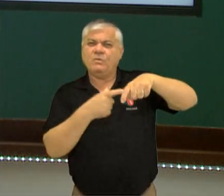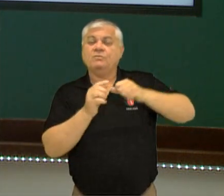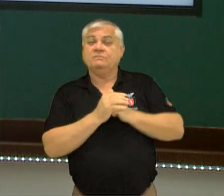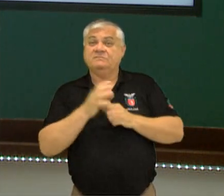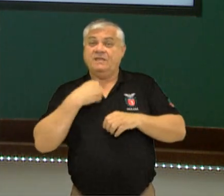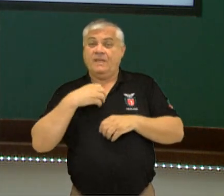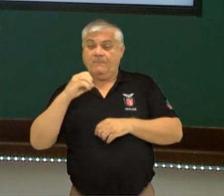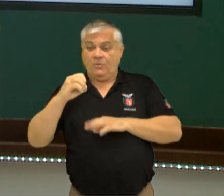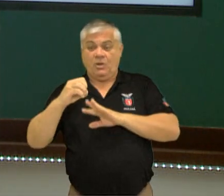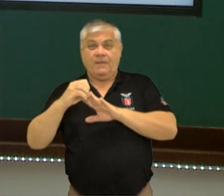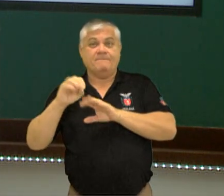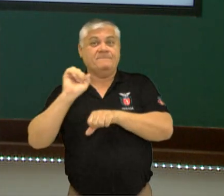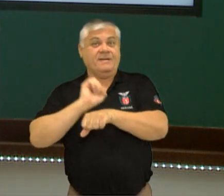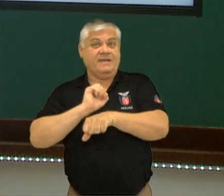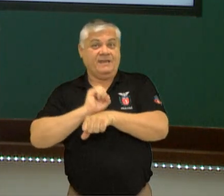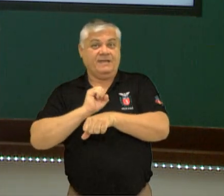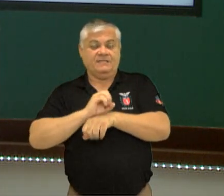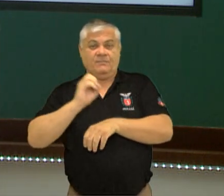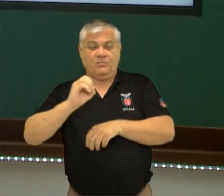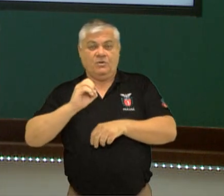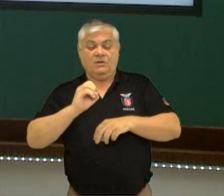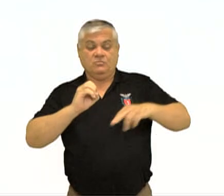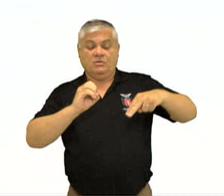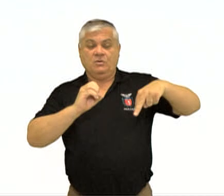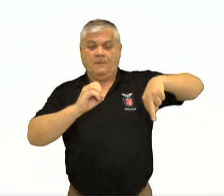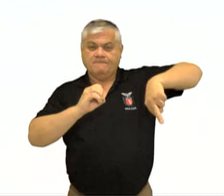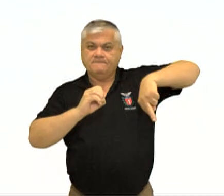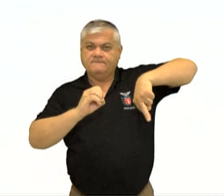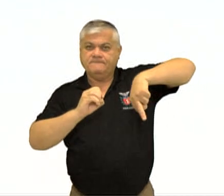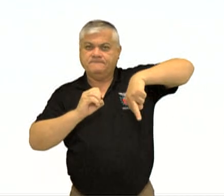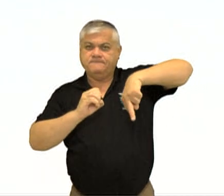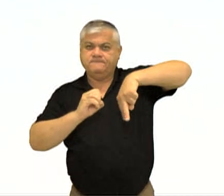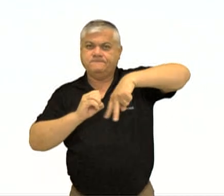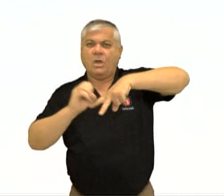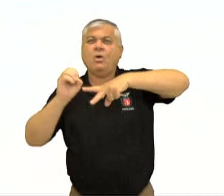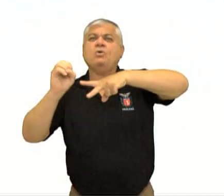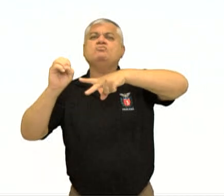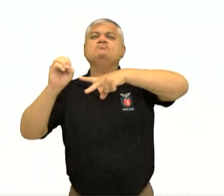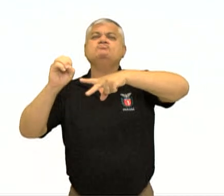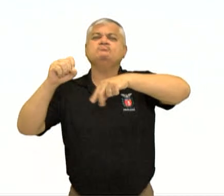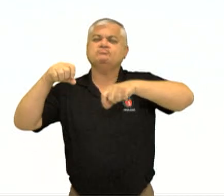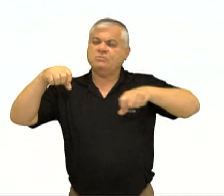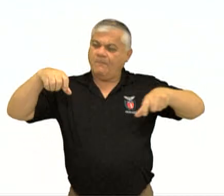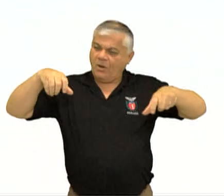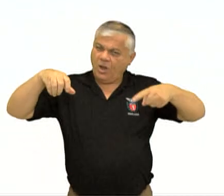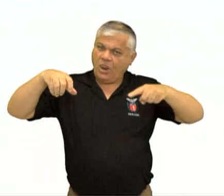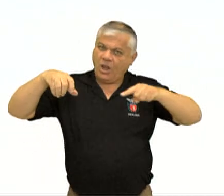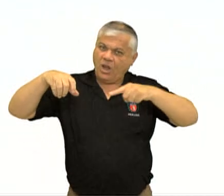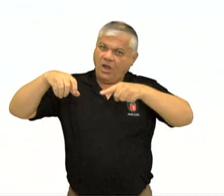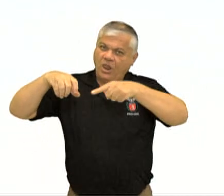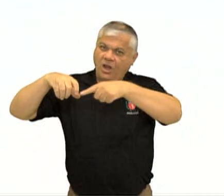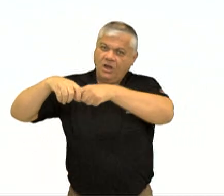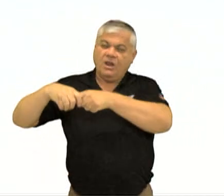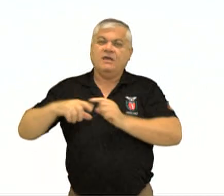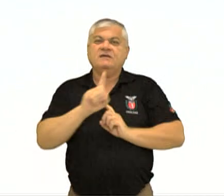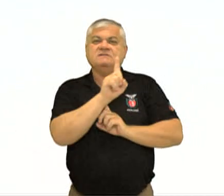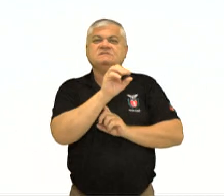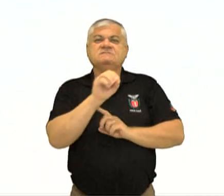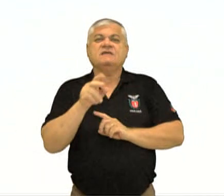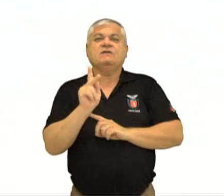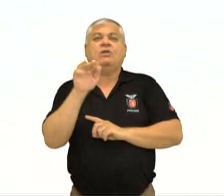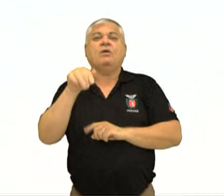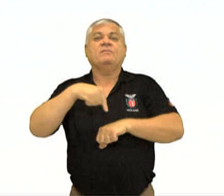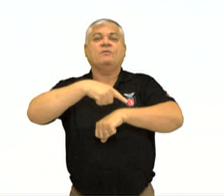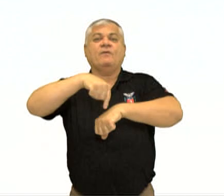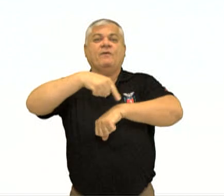bola parada naquele momento e o cara vai lá meter-lhe o pé, como se diz, atingir a velocidade lá de 100 km por hora, para o goleiro não